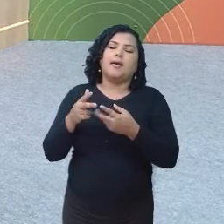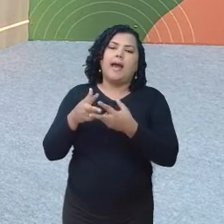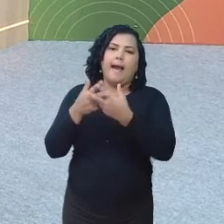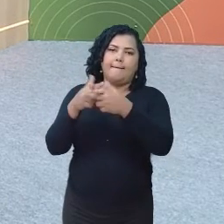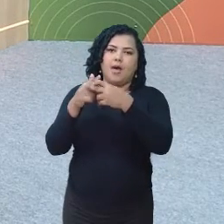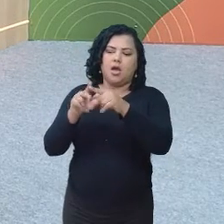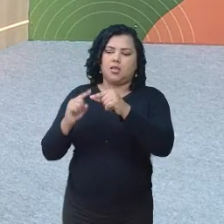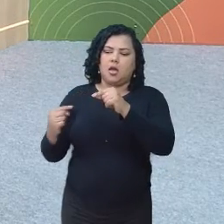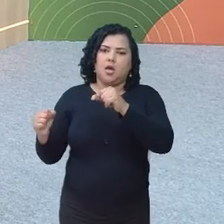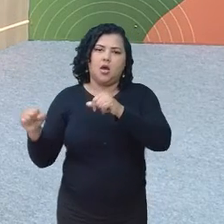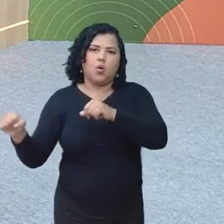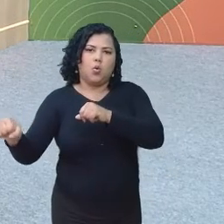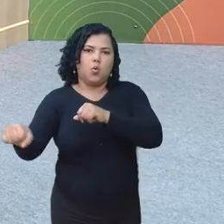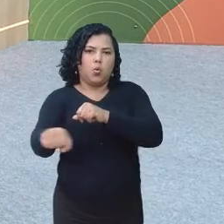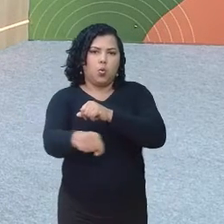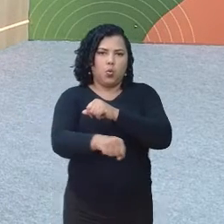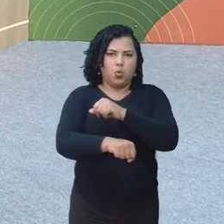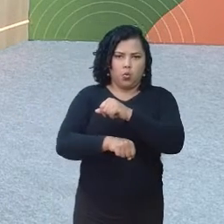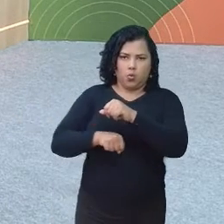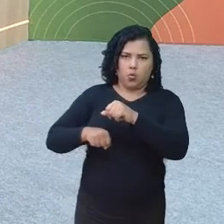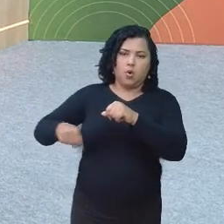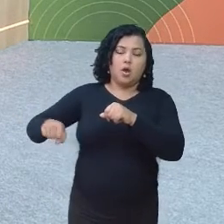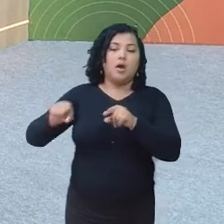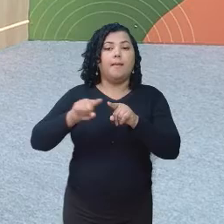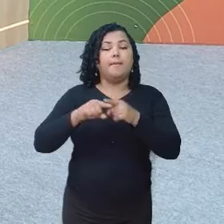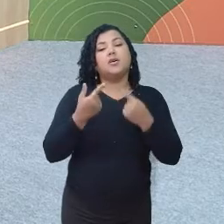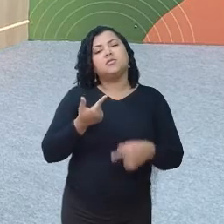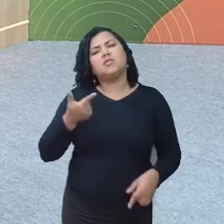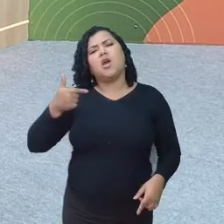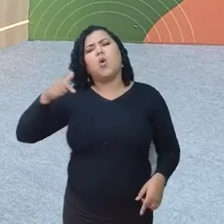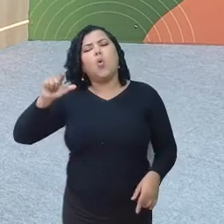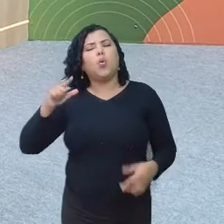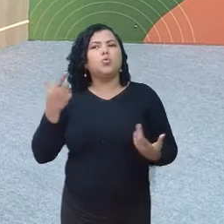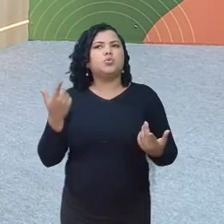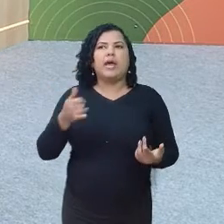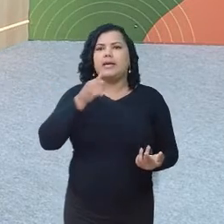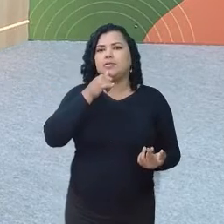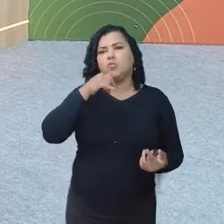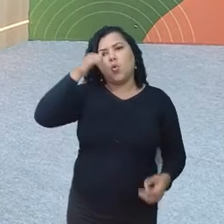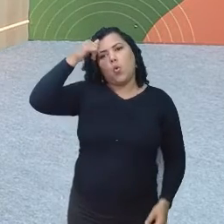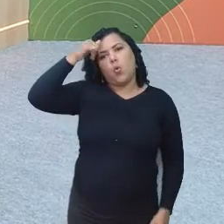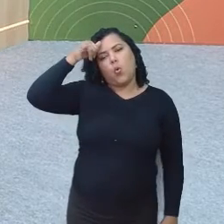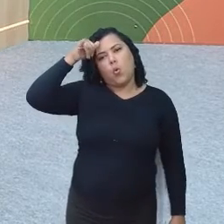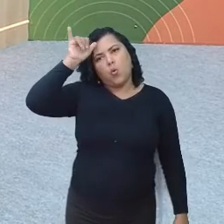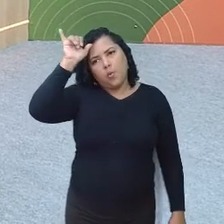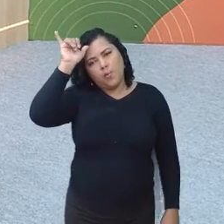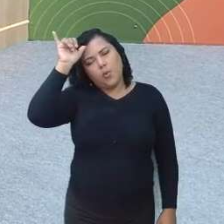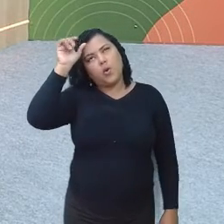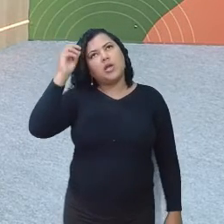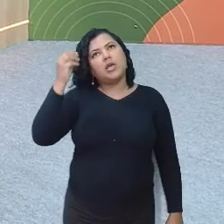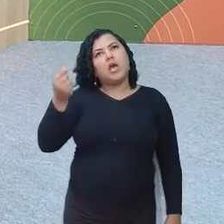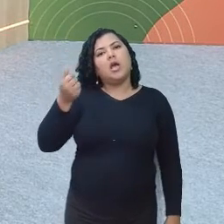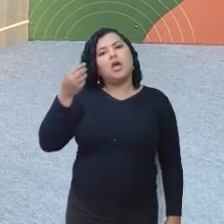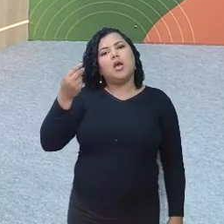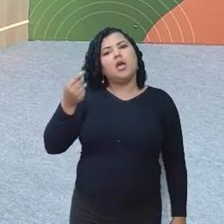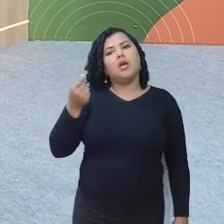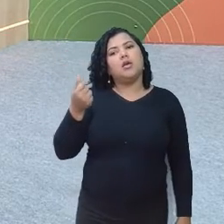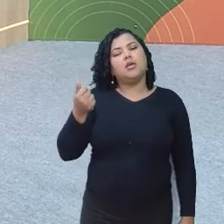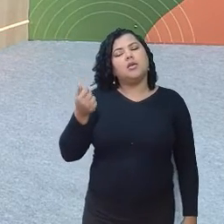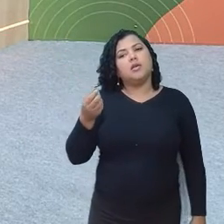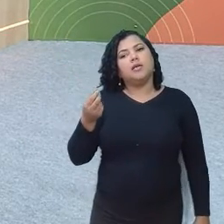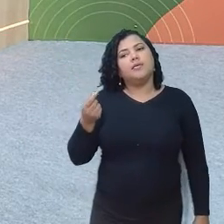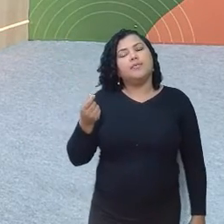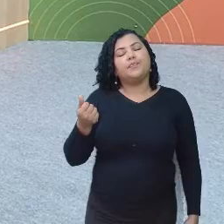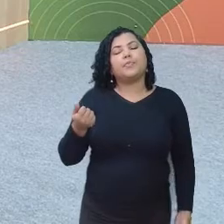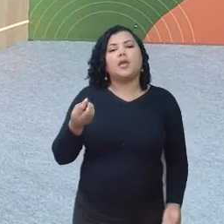né? Mas existiam outras questões. Por exemplo, o boi ele se via também como um outro produto, ele se